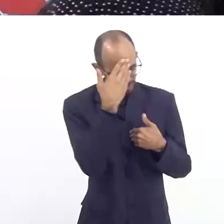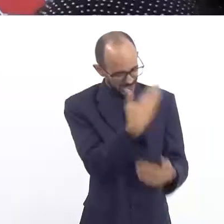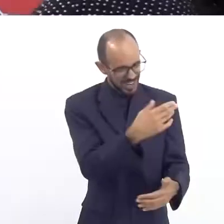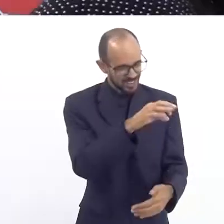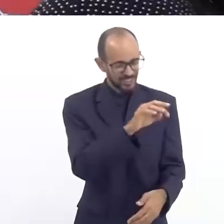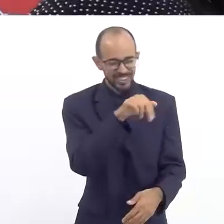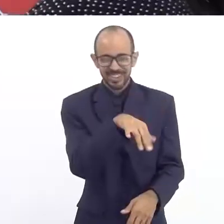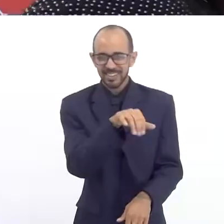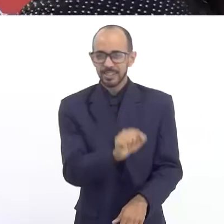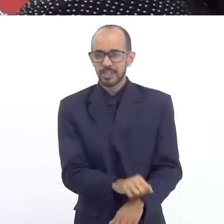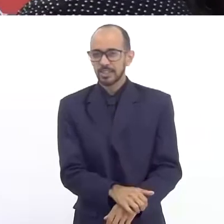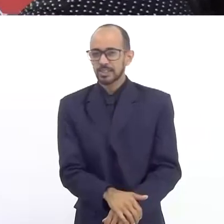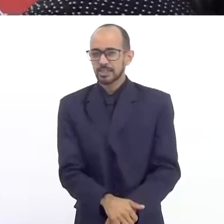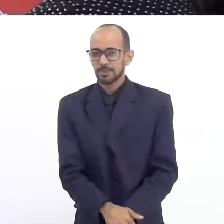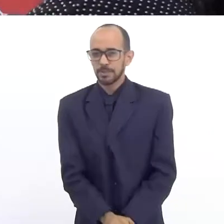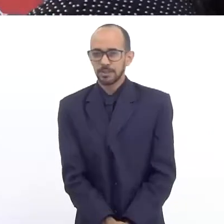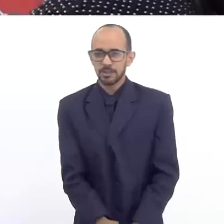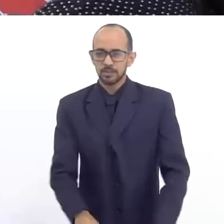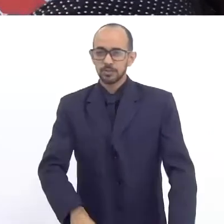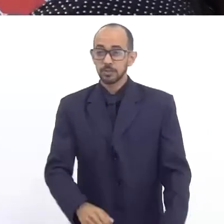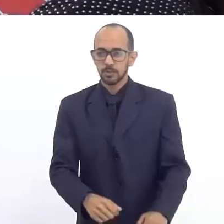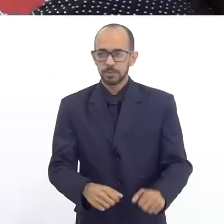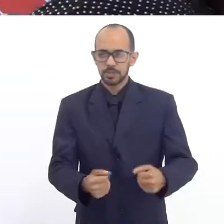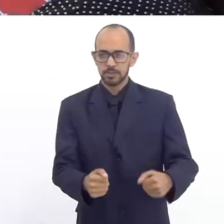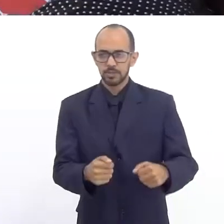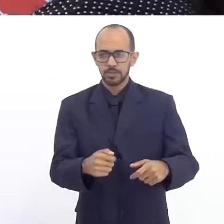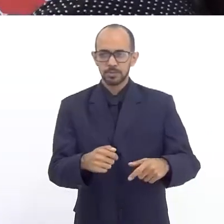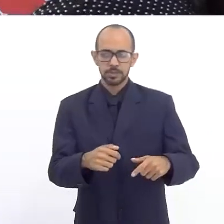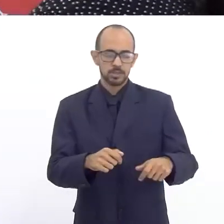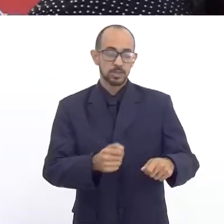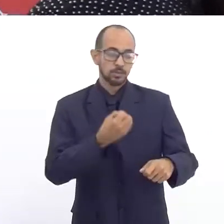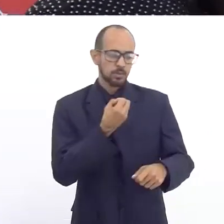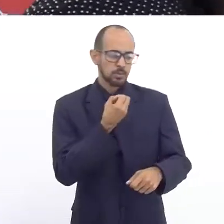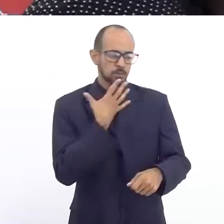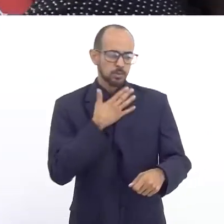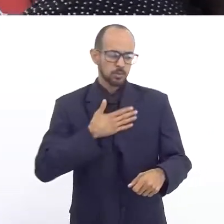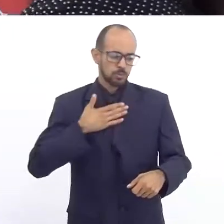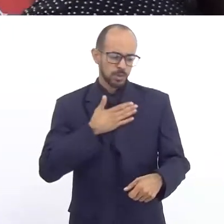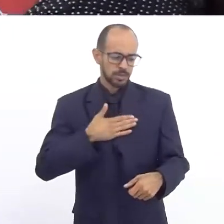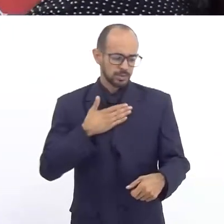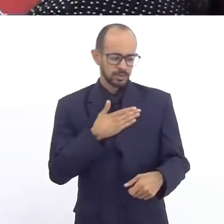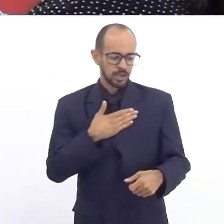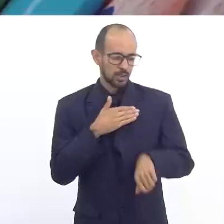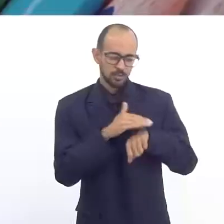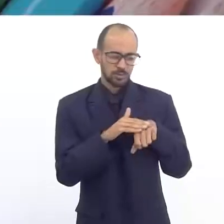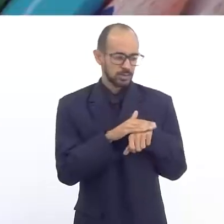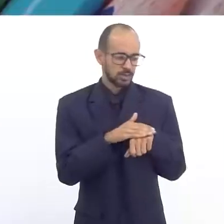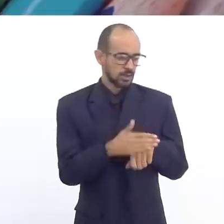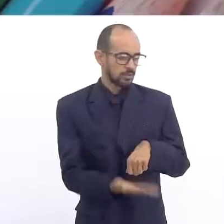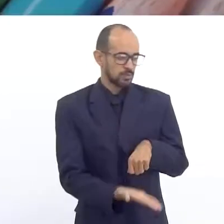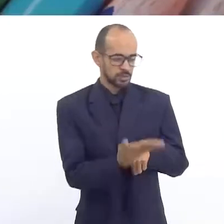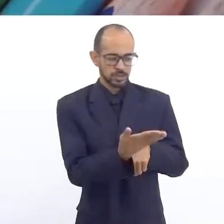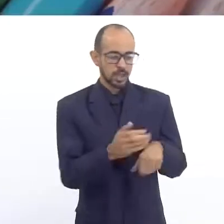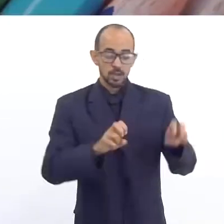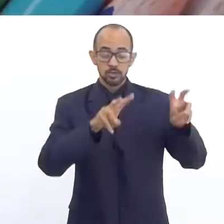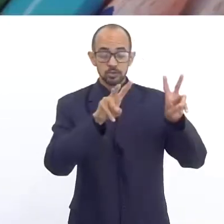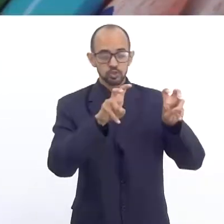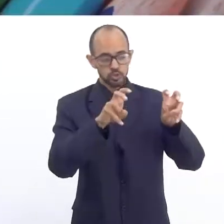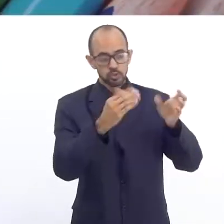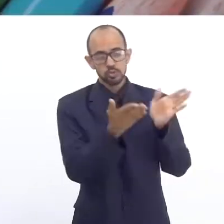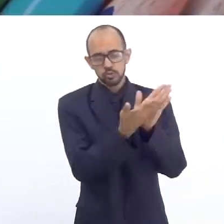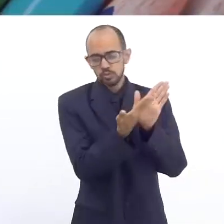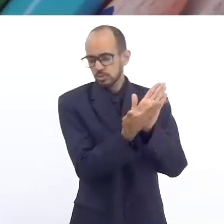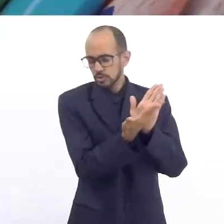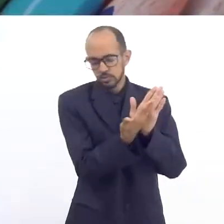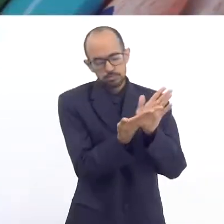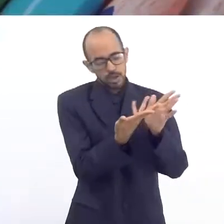Muito obrigada, Tânia. Foi um prazer conversar com você. Tanta coisa. Seus livros são maravilhosos, os títulos